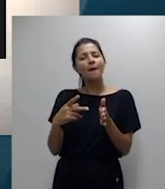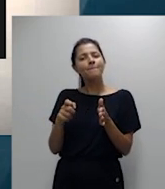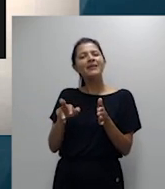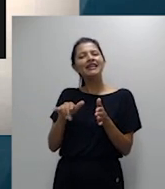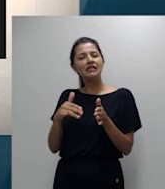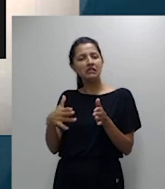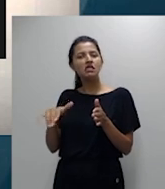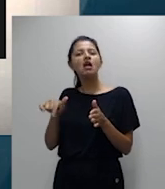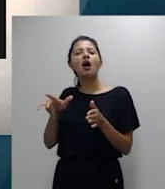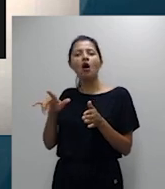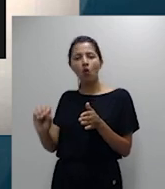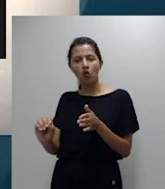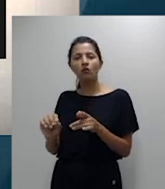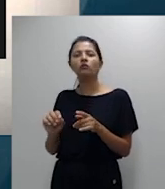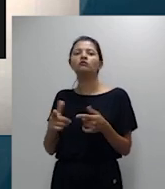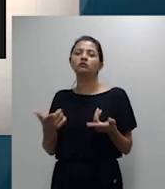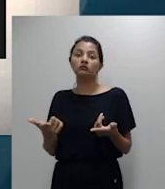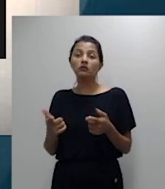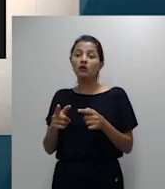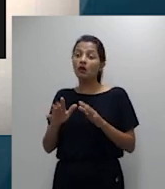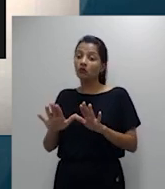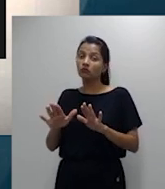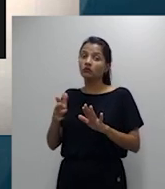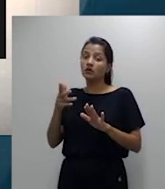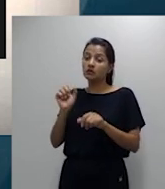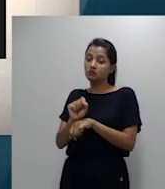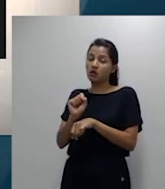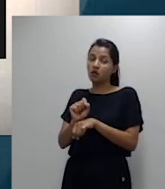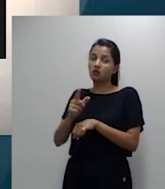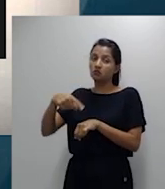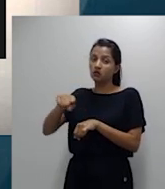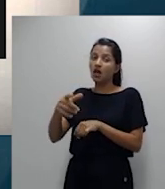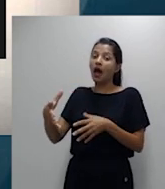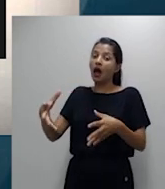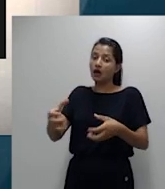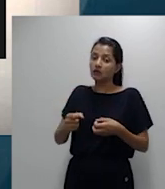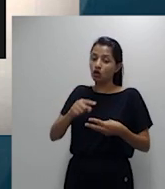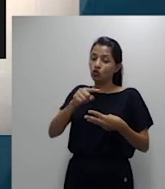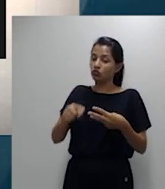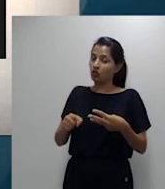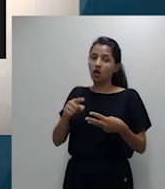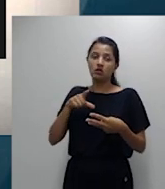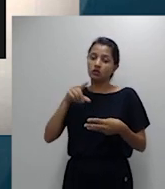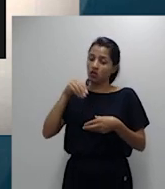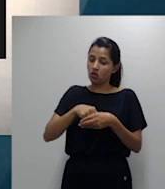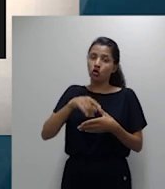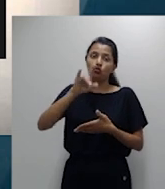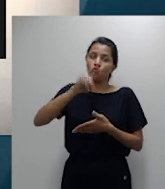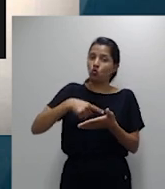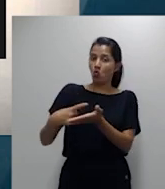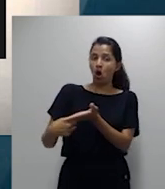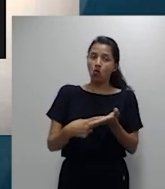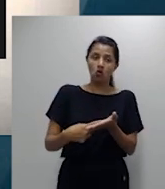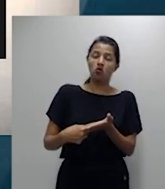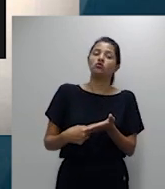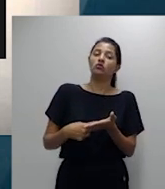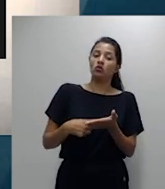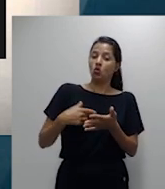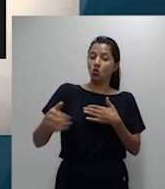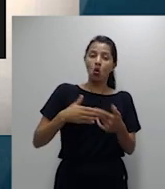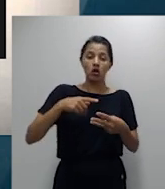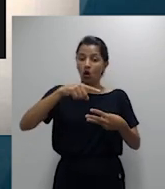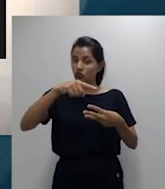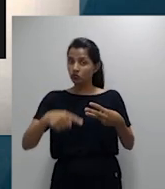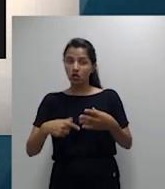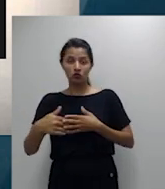que seja acolhido qualquer um dos três fundamentos contidos no acordo qualquer um deles se